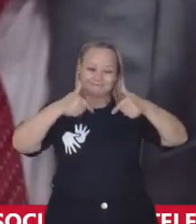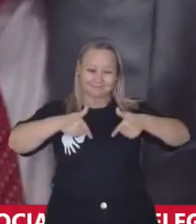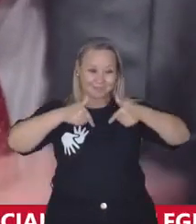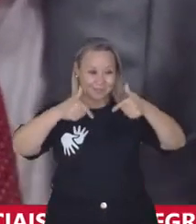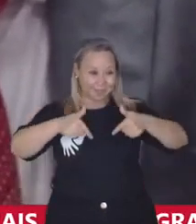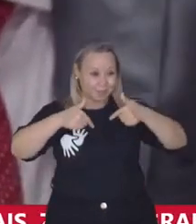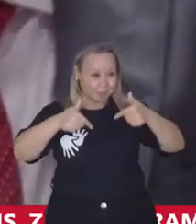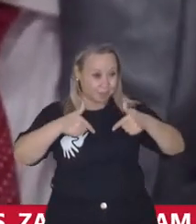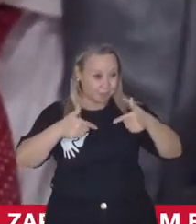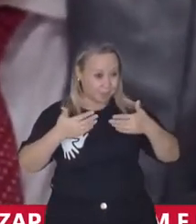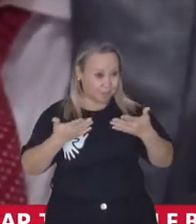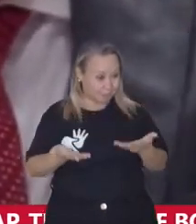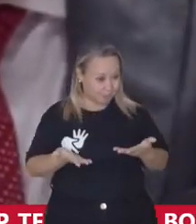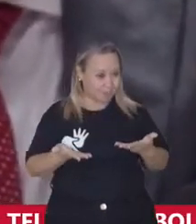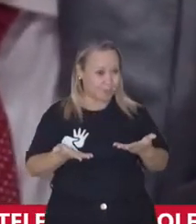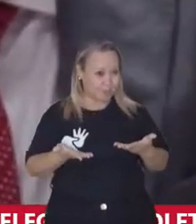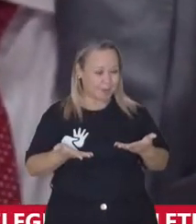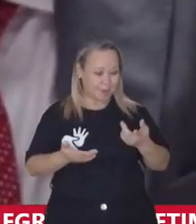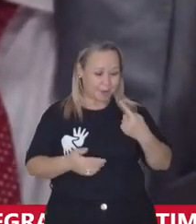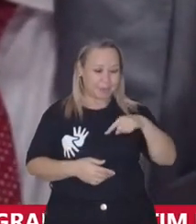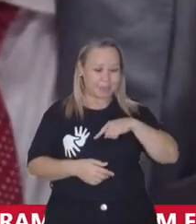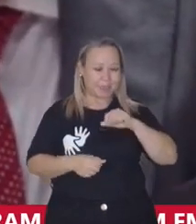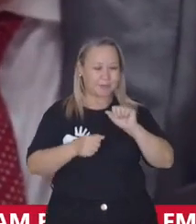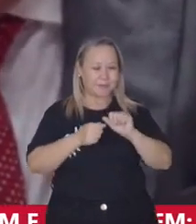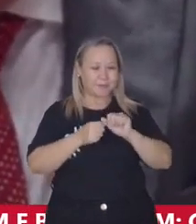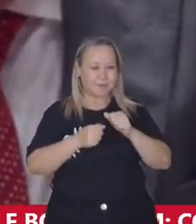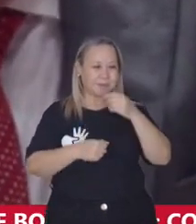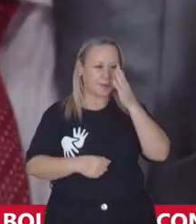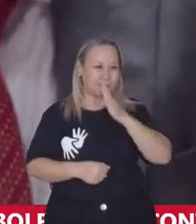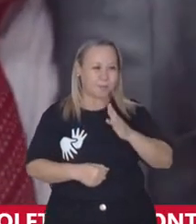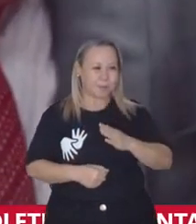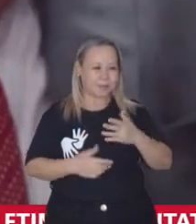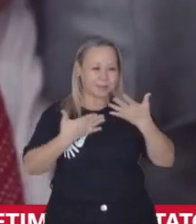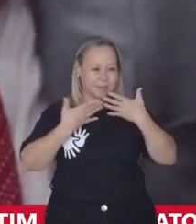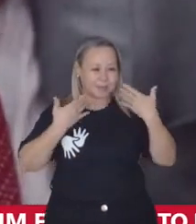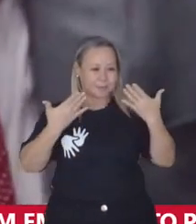grandes lutas para a gente fazer o Brasil ser feliz novamente.